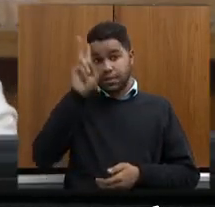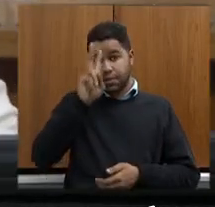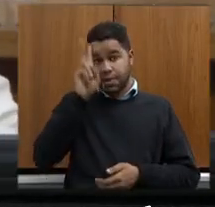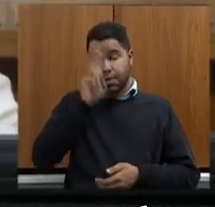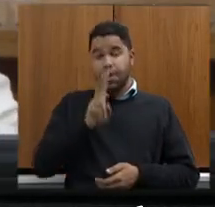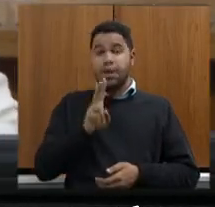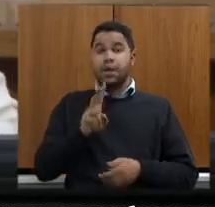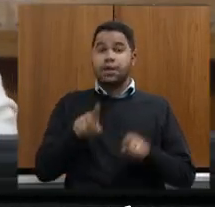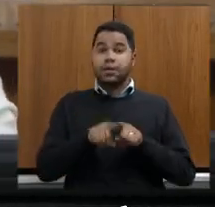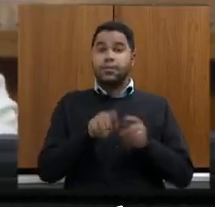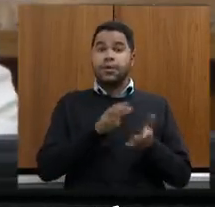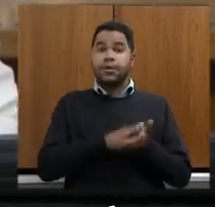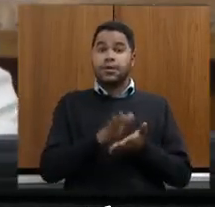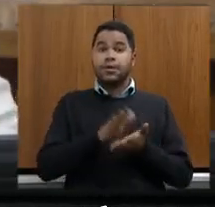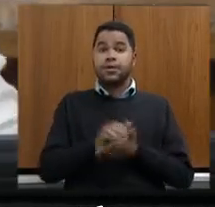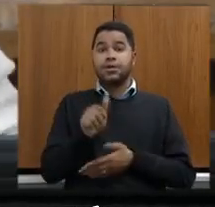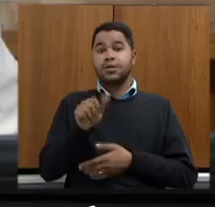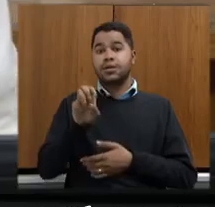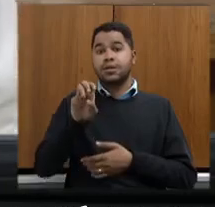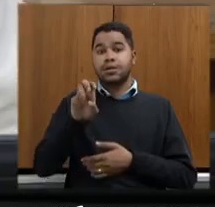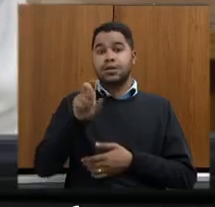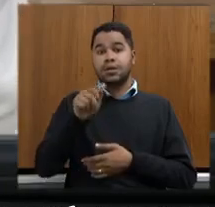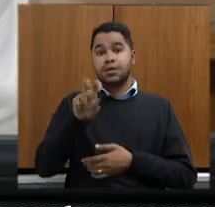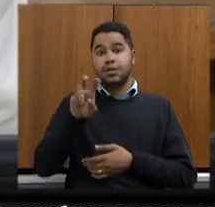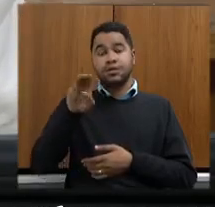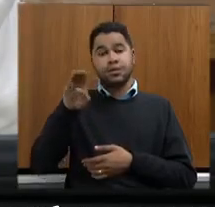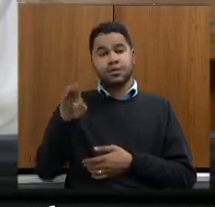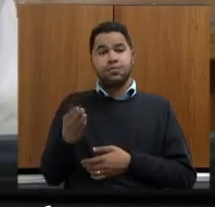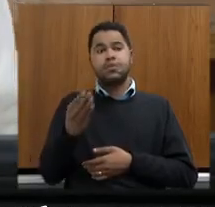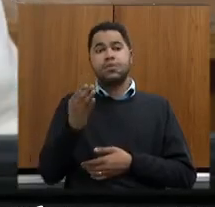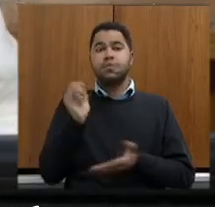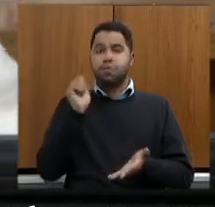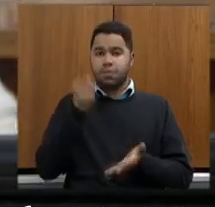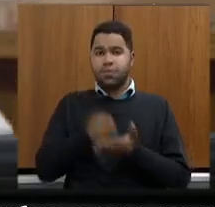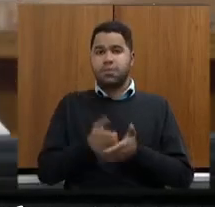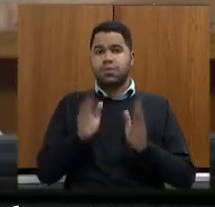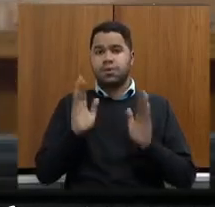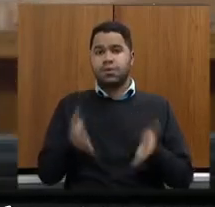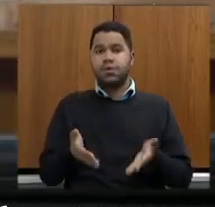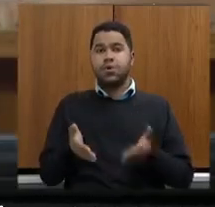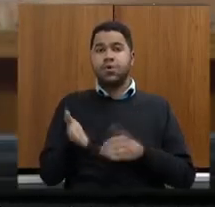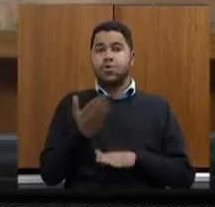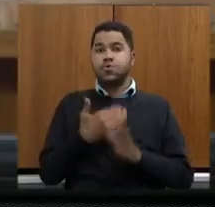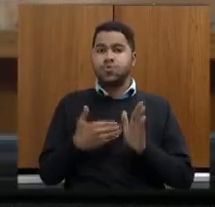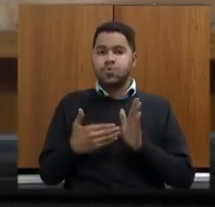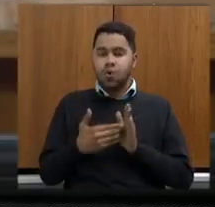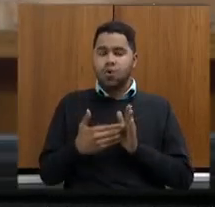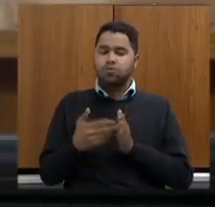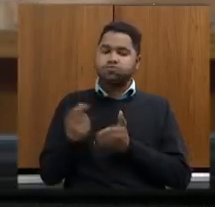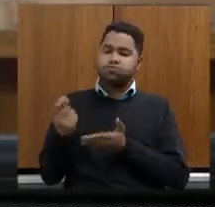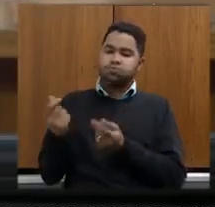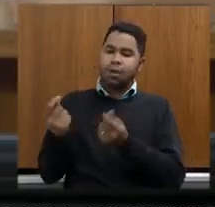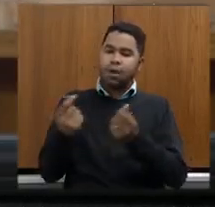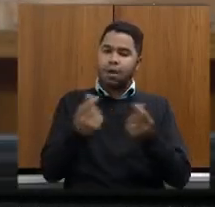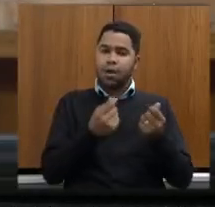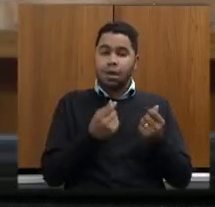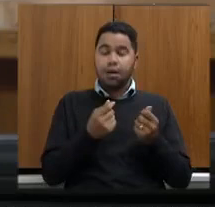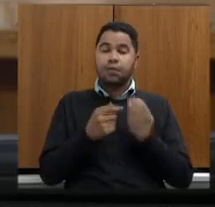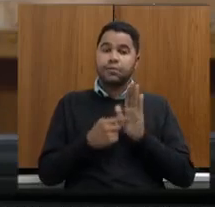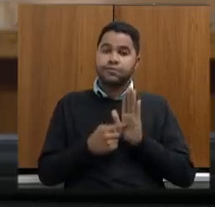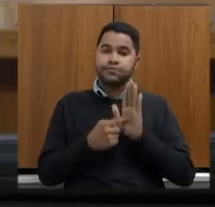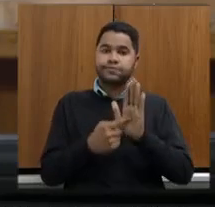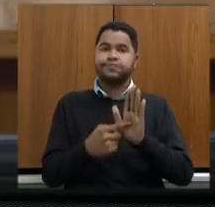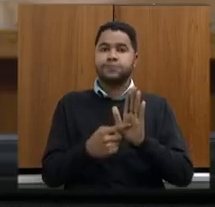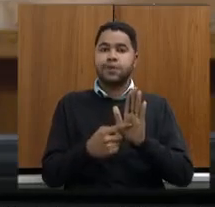que a despesa empenhada também era de 15 milhões e tal fizemos o pagamento de tudo de todos esses valores o que